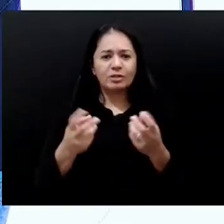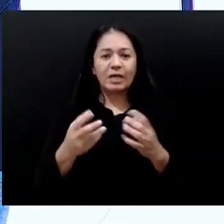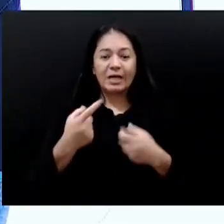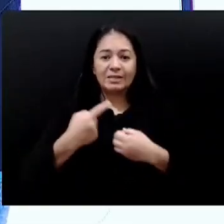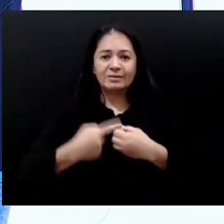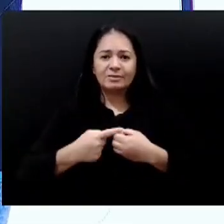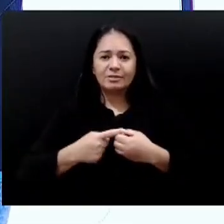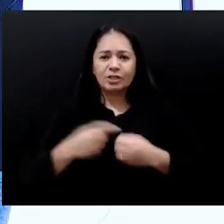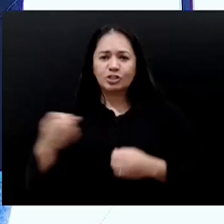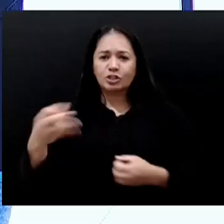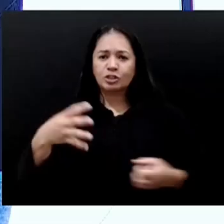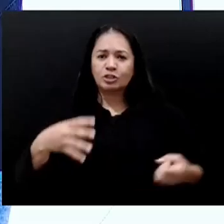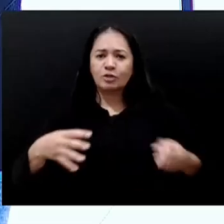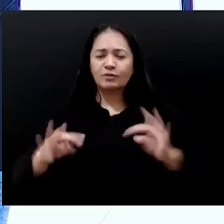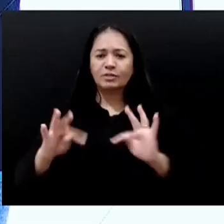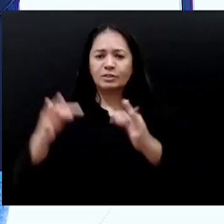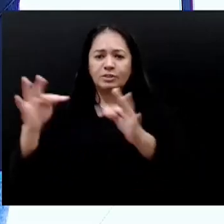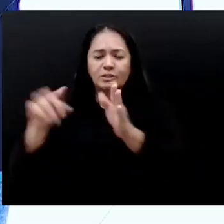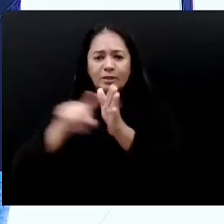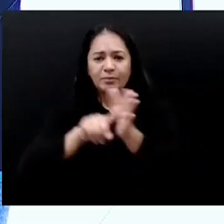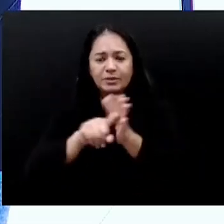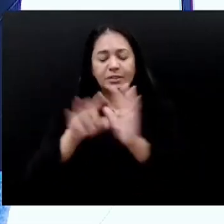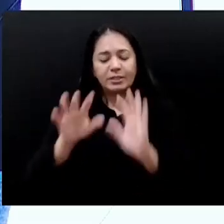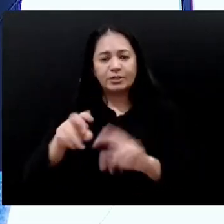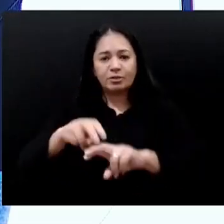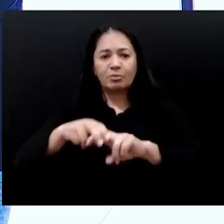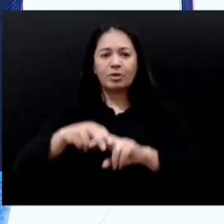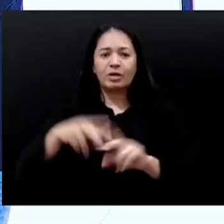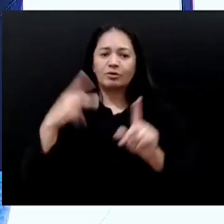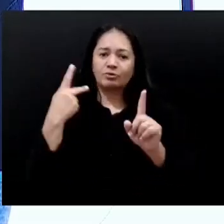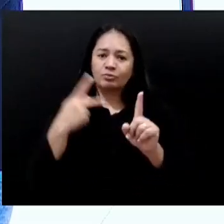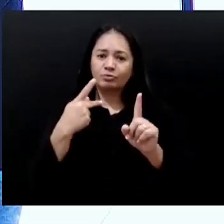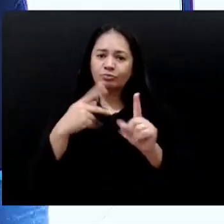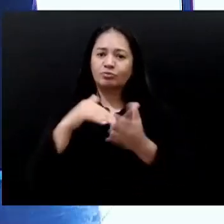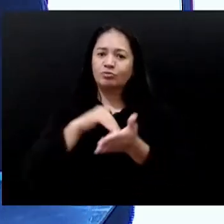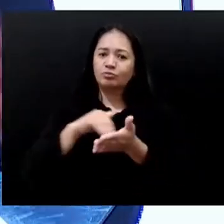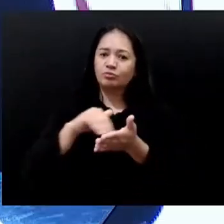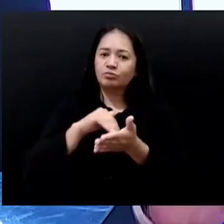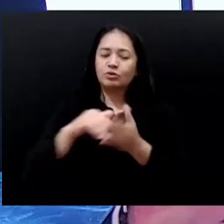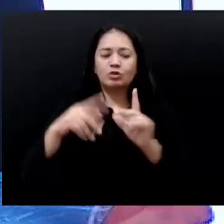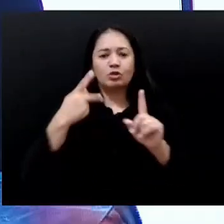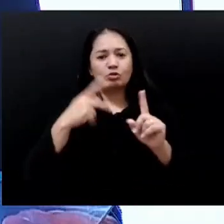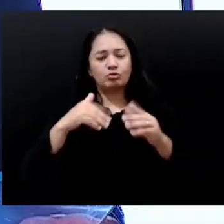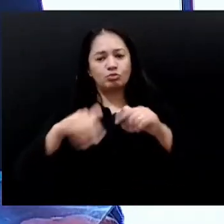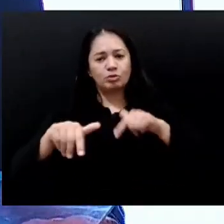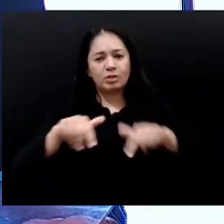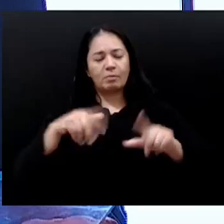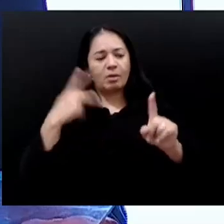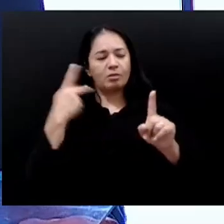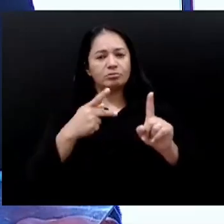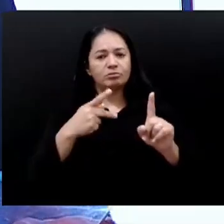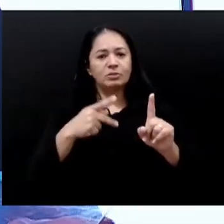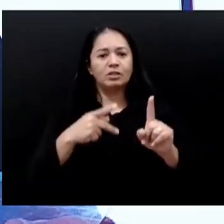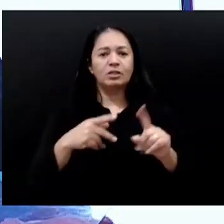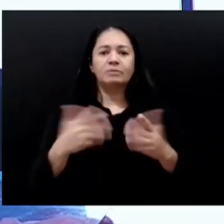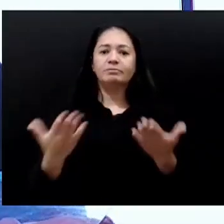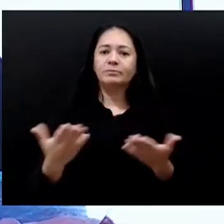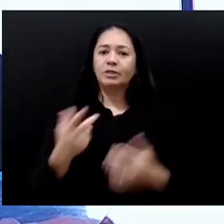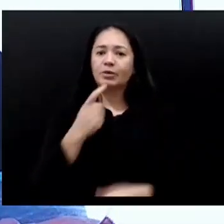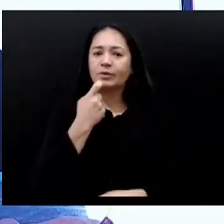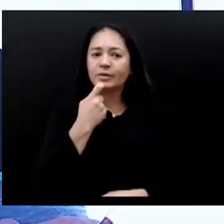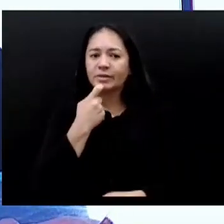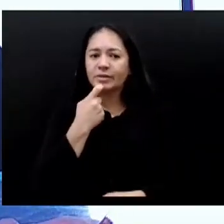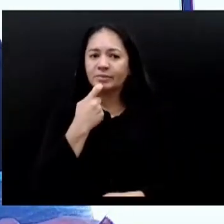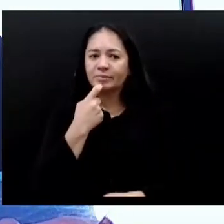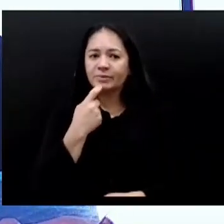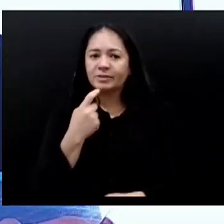tecnologia. Isso se deve ao trabalho que a Adriana vem fazendo e Campinas Innovation Week é uma das